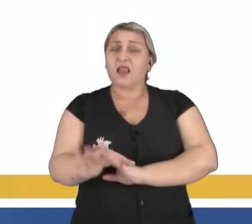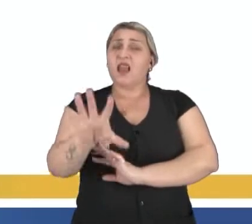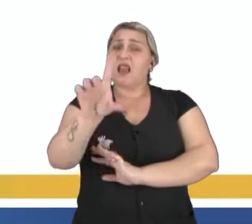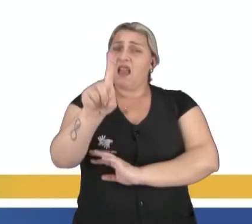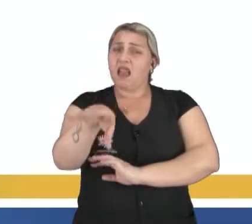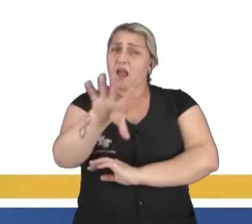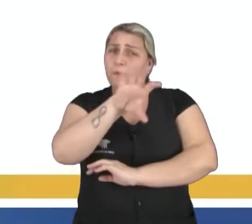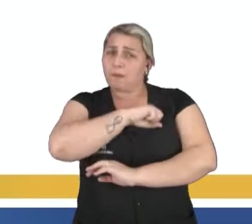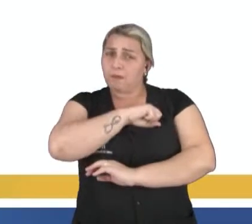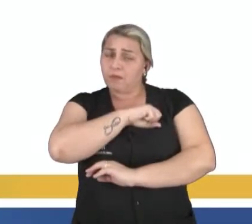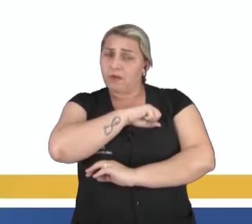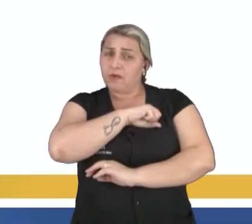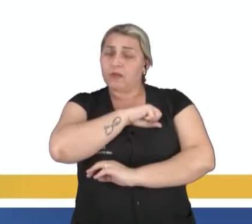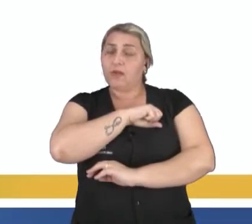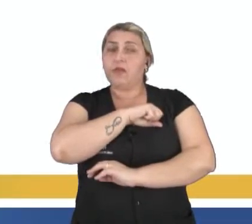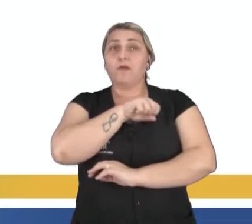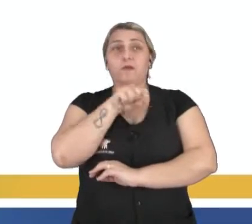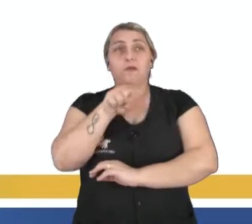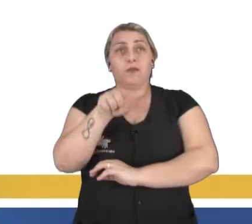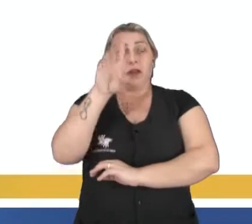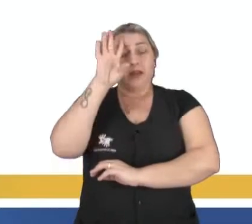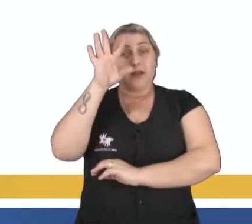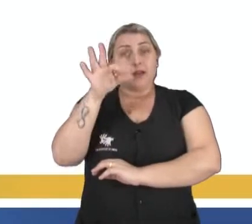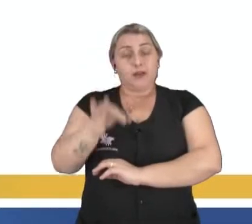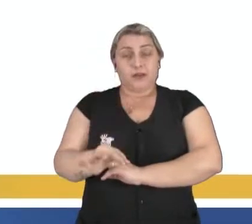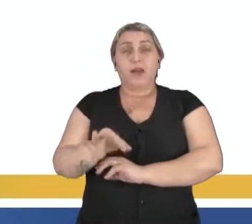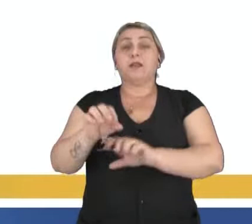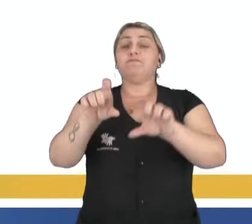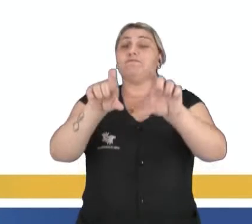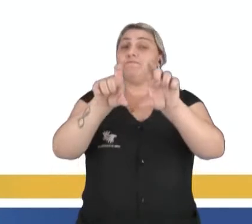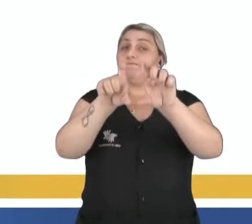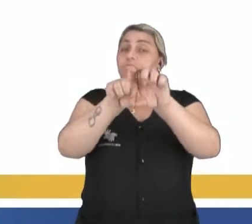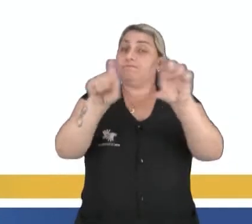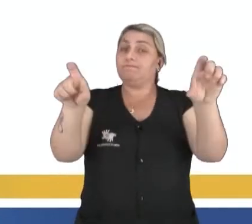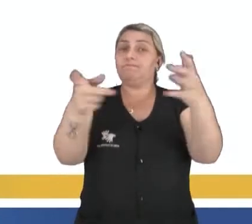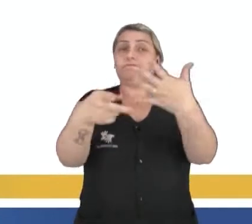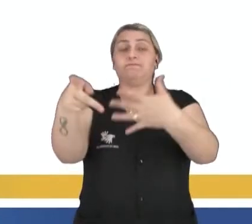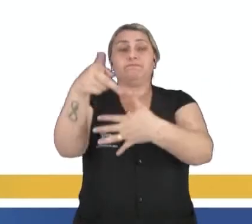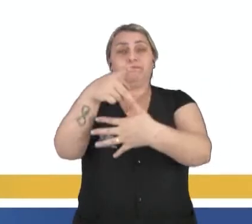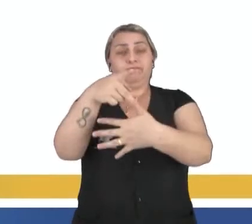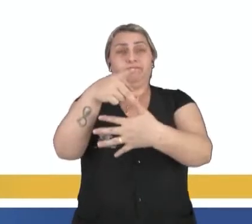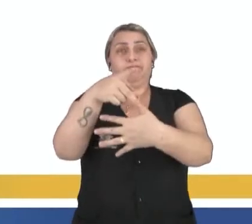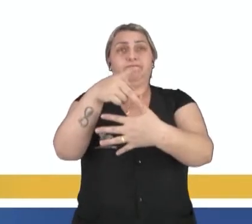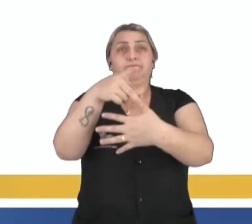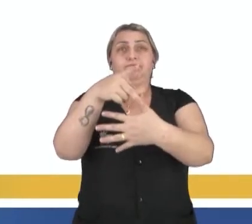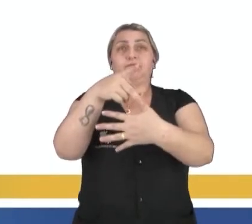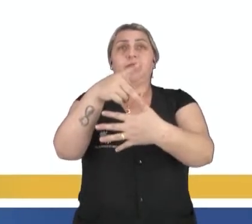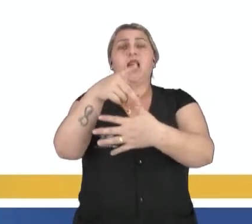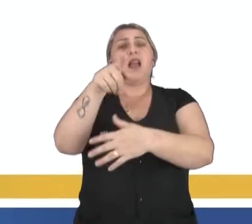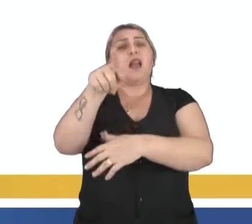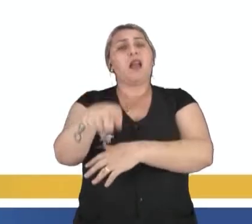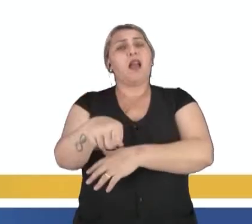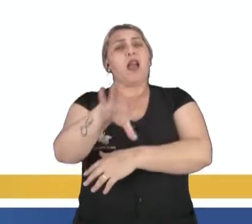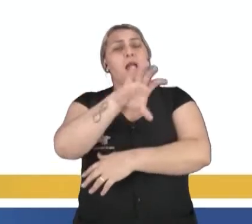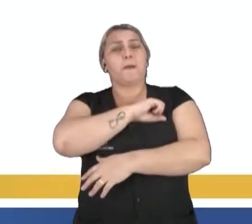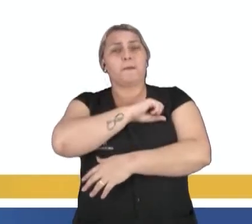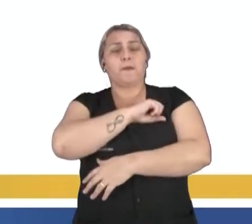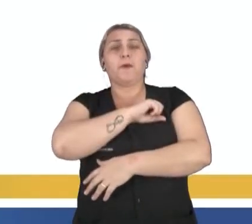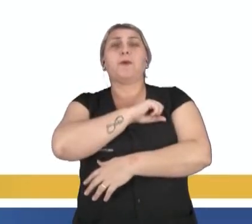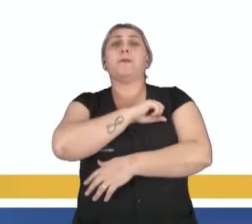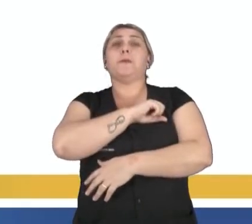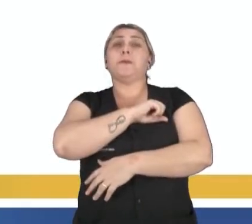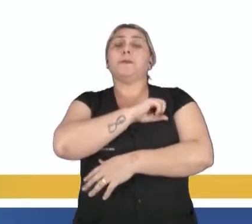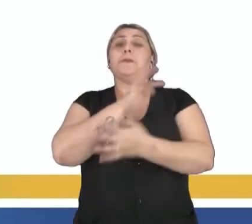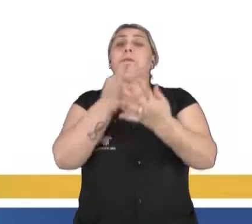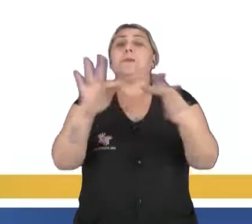amor? Você tem certeza em uma oração principal de que isso é amor, é uma oração